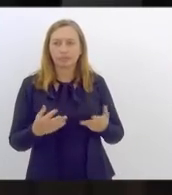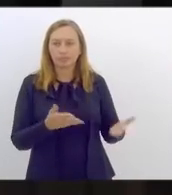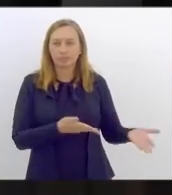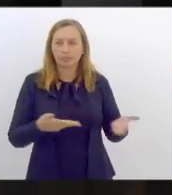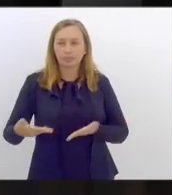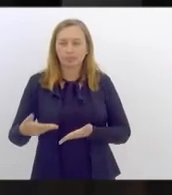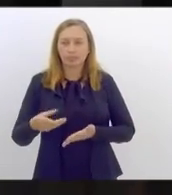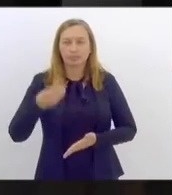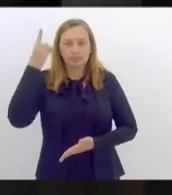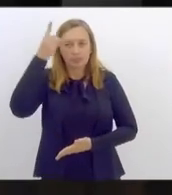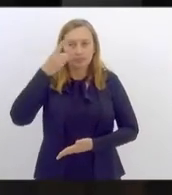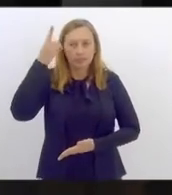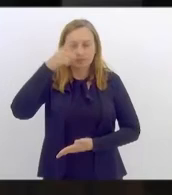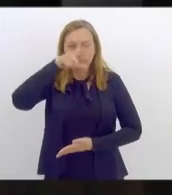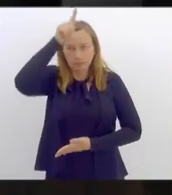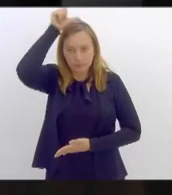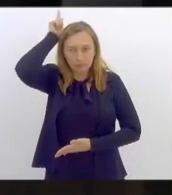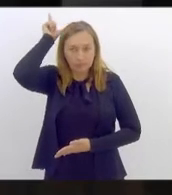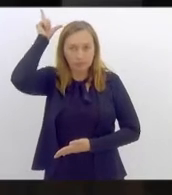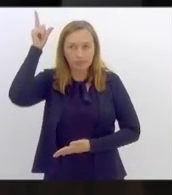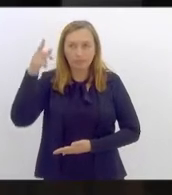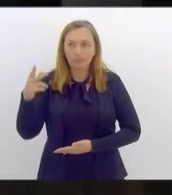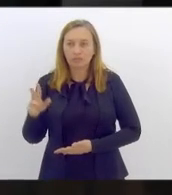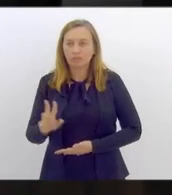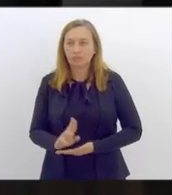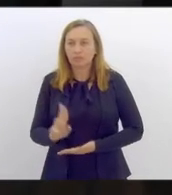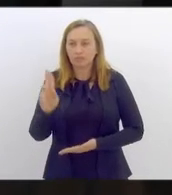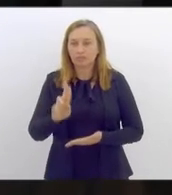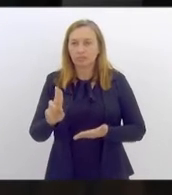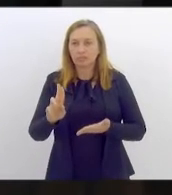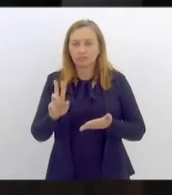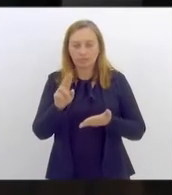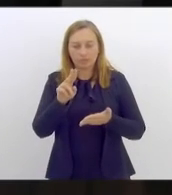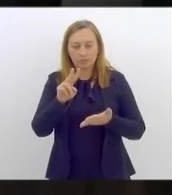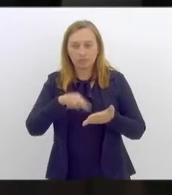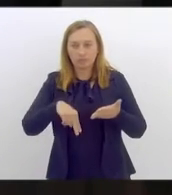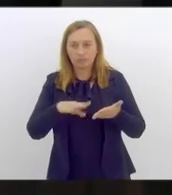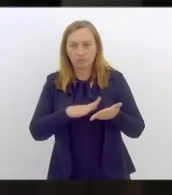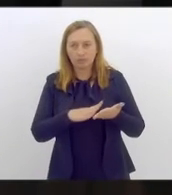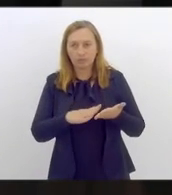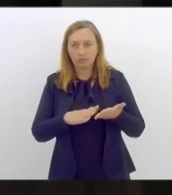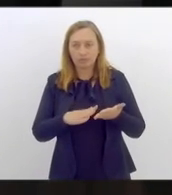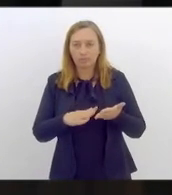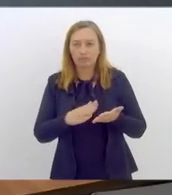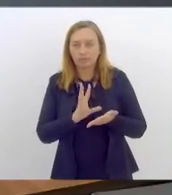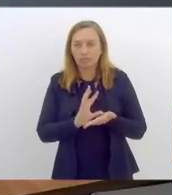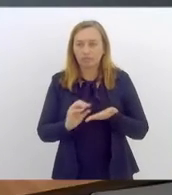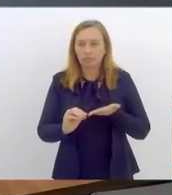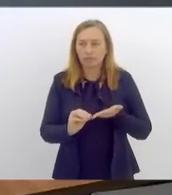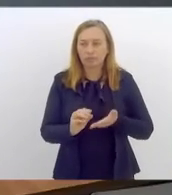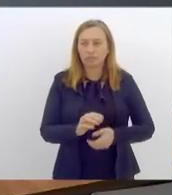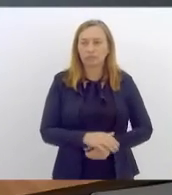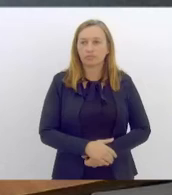convido o nome Deputado Luiz Paulo para fazer leitura da ata da sessão anterior